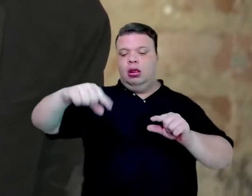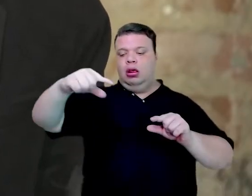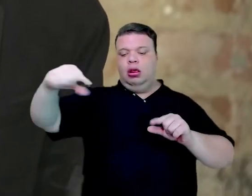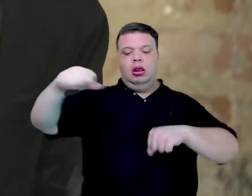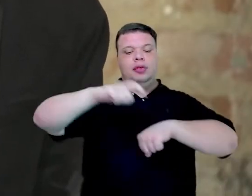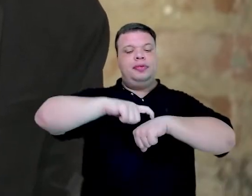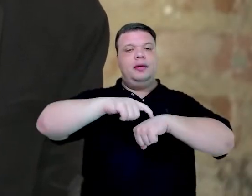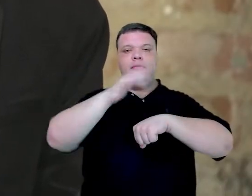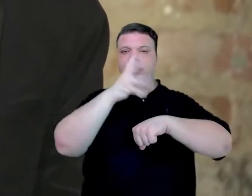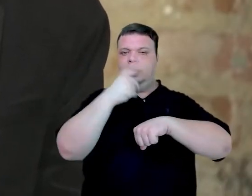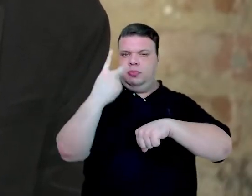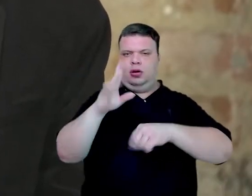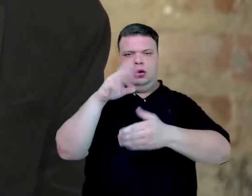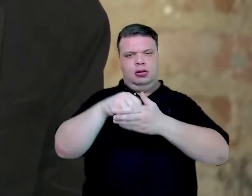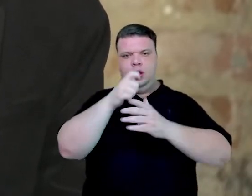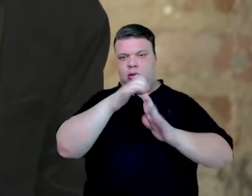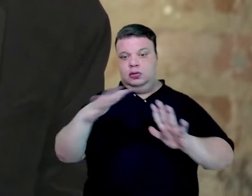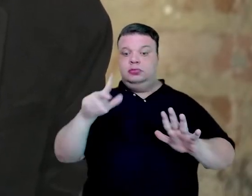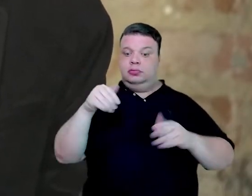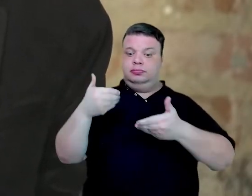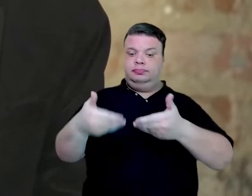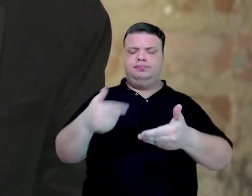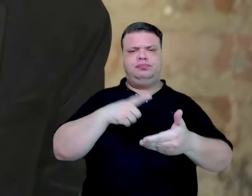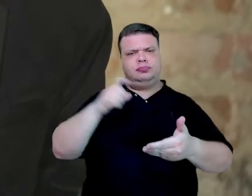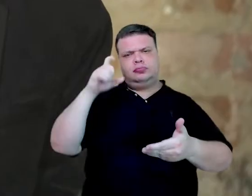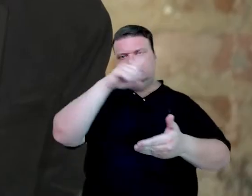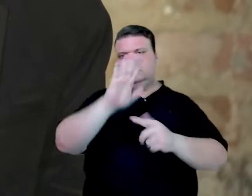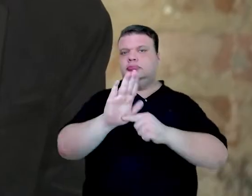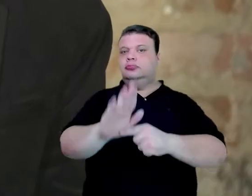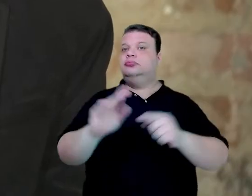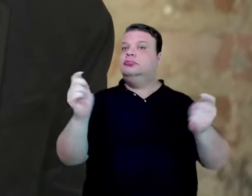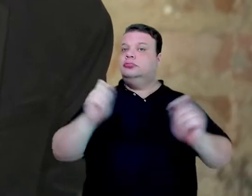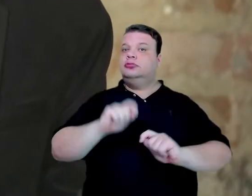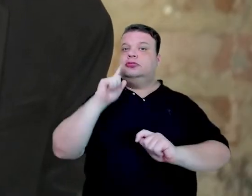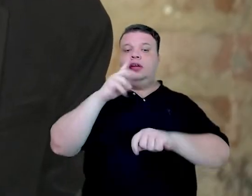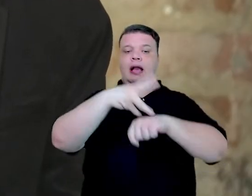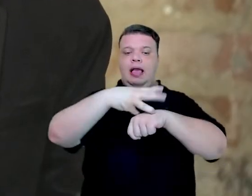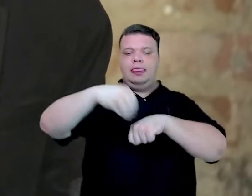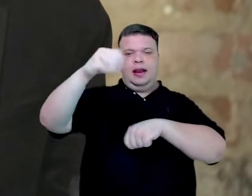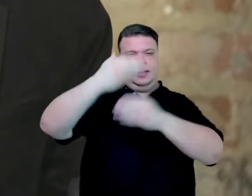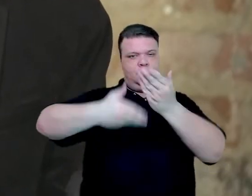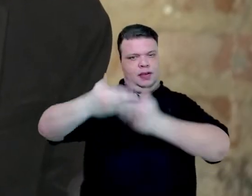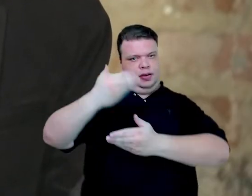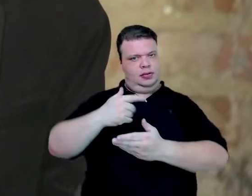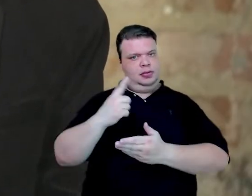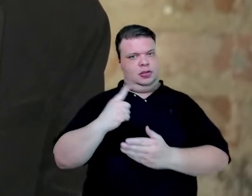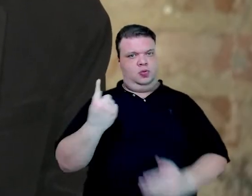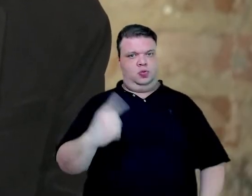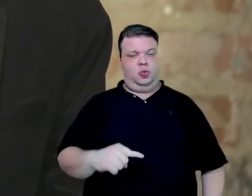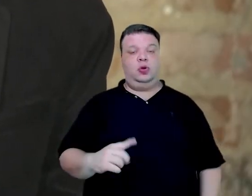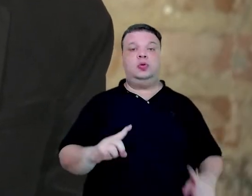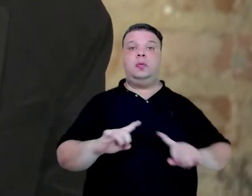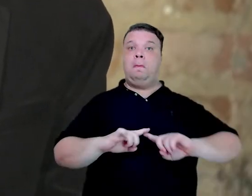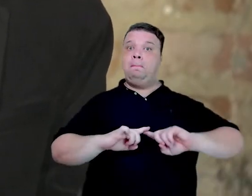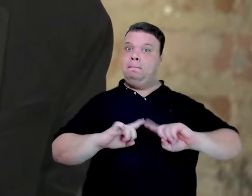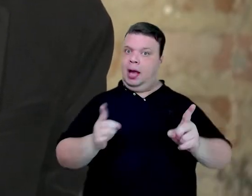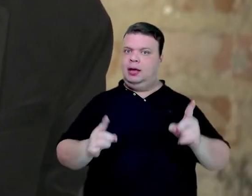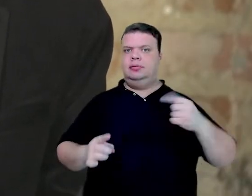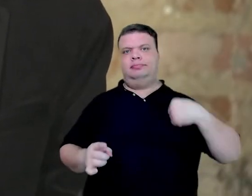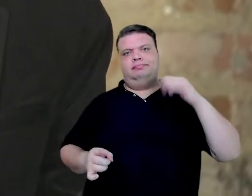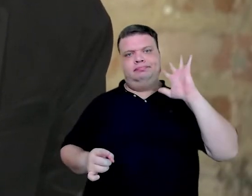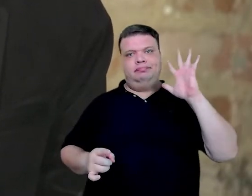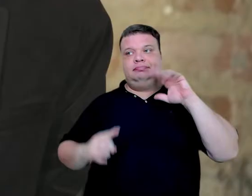pela estratificação e pela escala de tempo da circulação oceânica. Então, esses processos fazem com que haja uma dificuldade